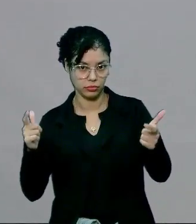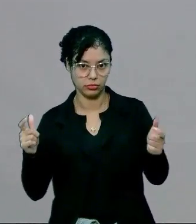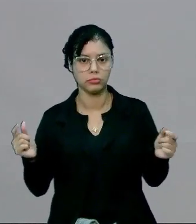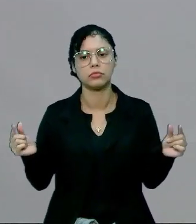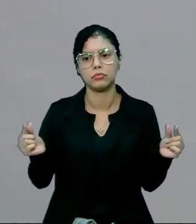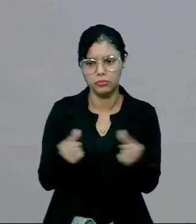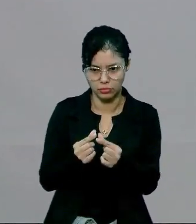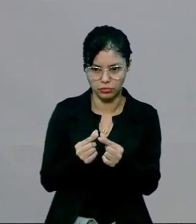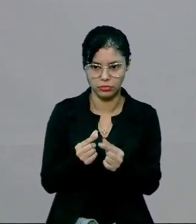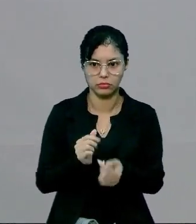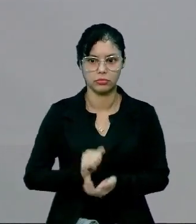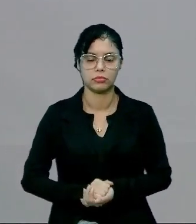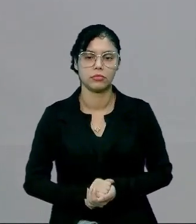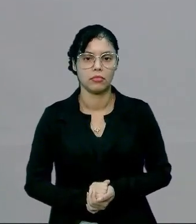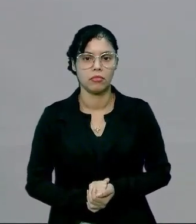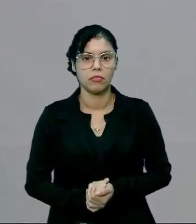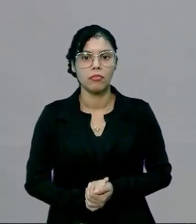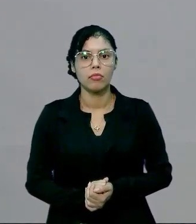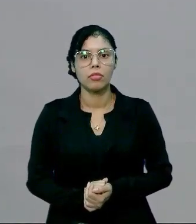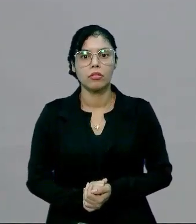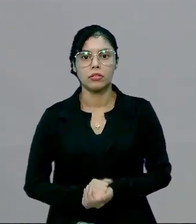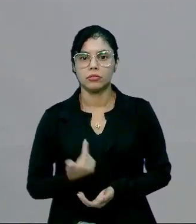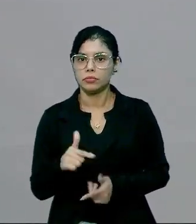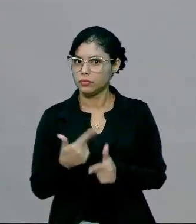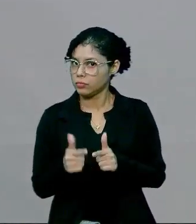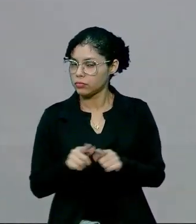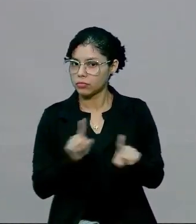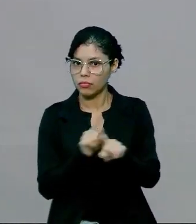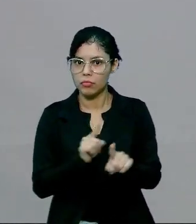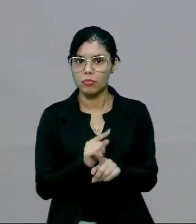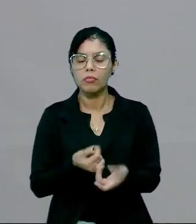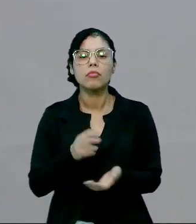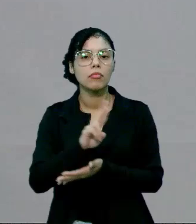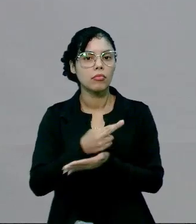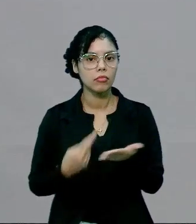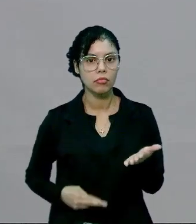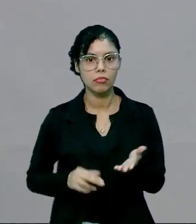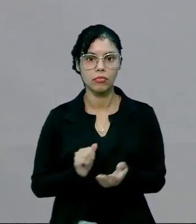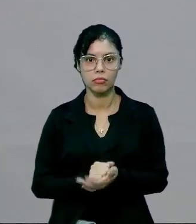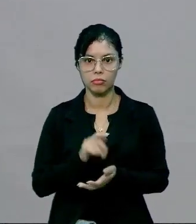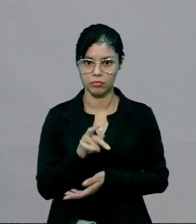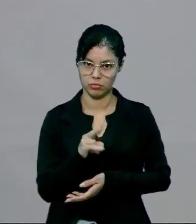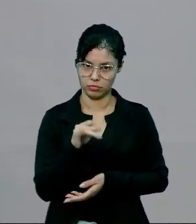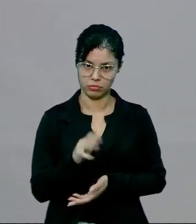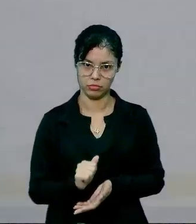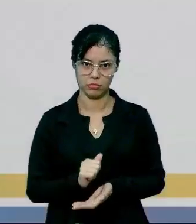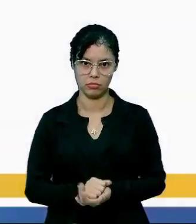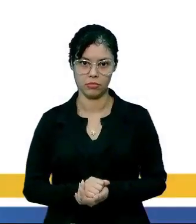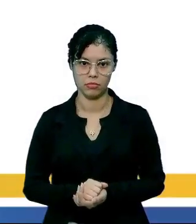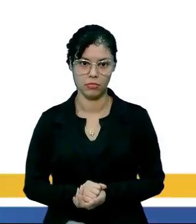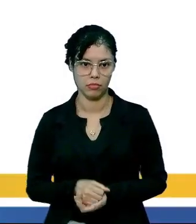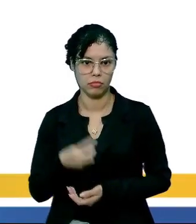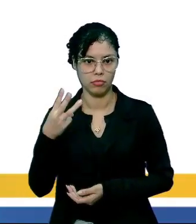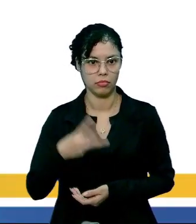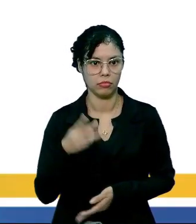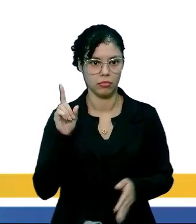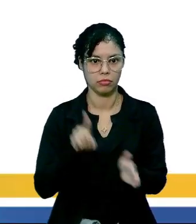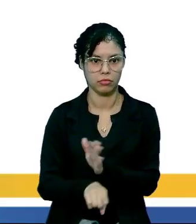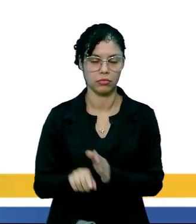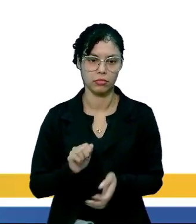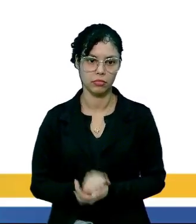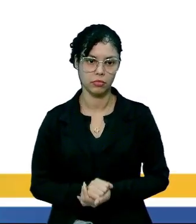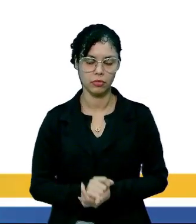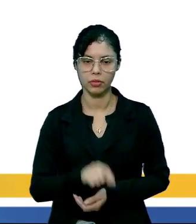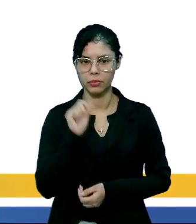das letras minúsculas. Então, assim, não há problema nenhum desde que a sua redação esteja legível, tá? Terceira